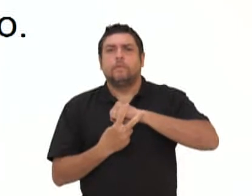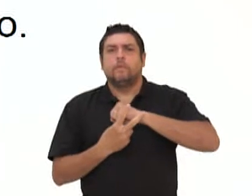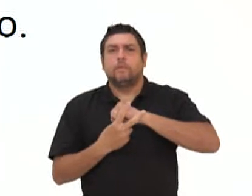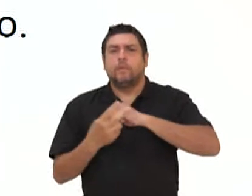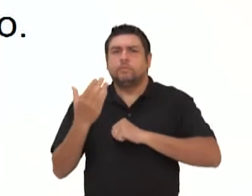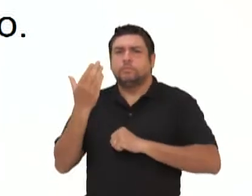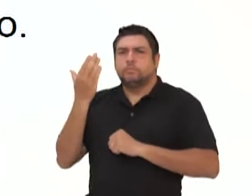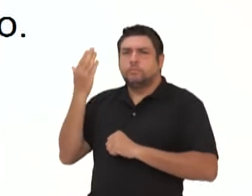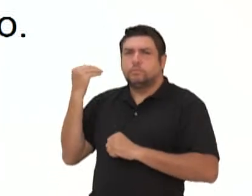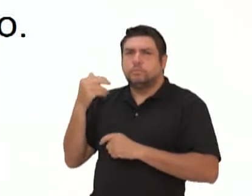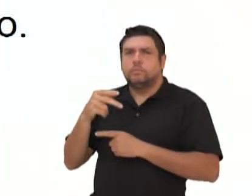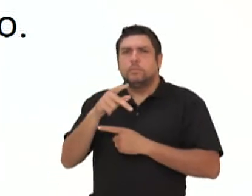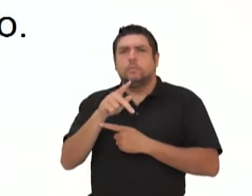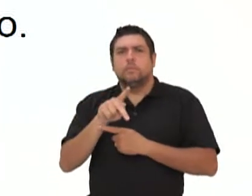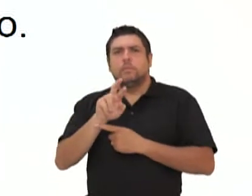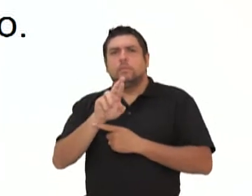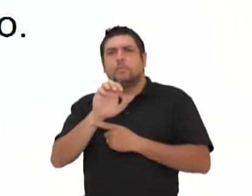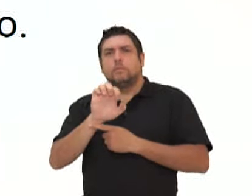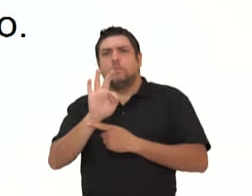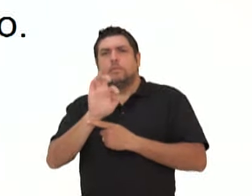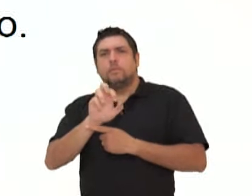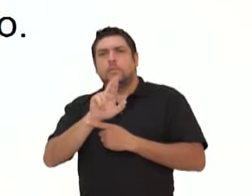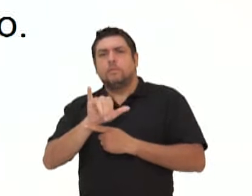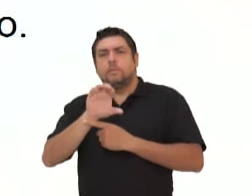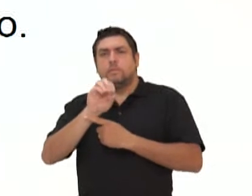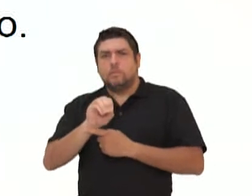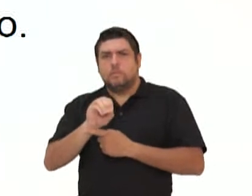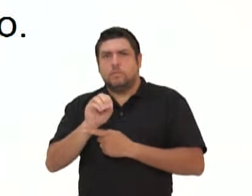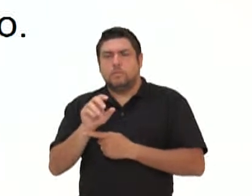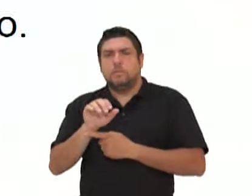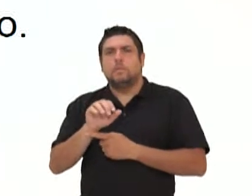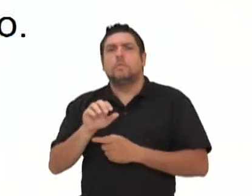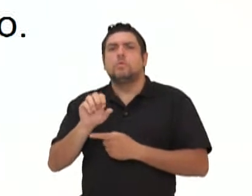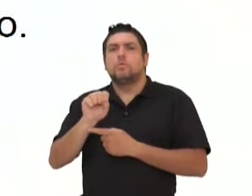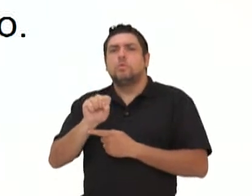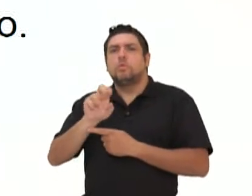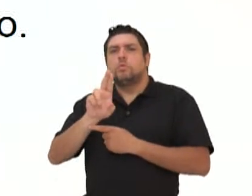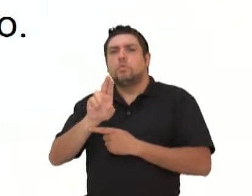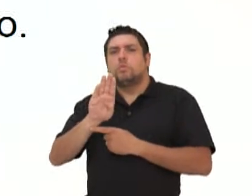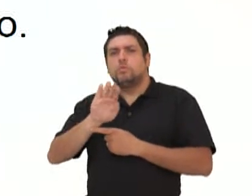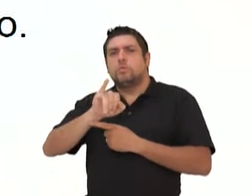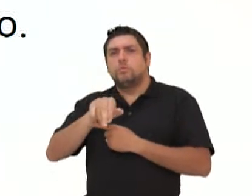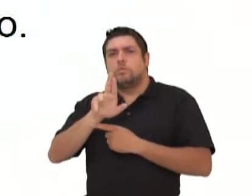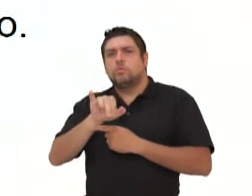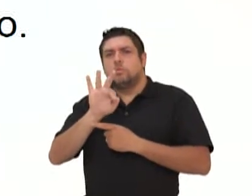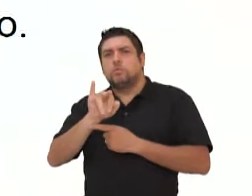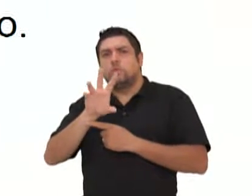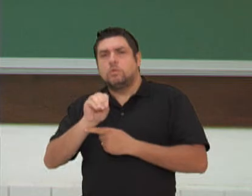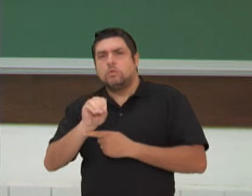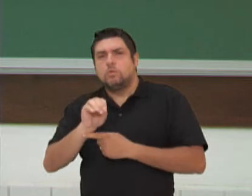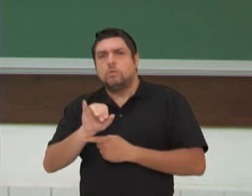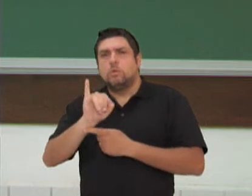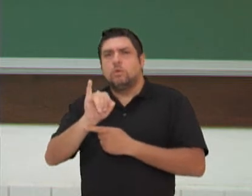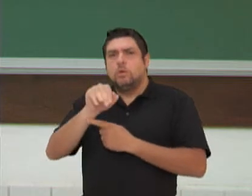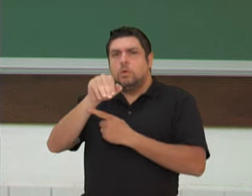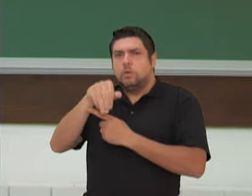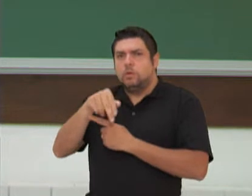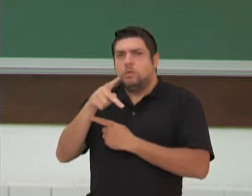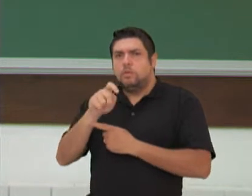subjuntivo. El subjuntivo, já trabalhamos, el presente. Agora trataremos do imperfeito. Para que serve